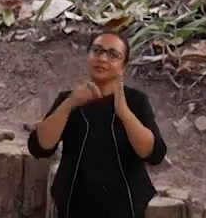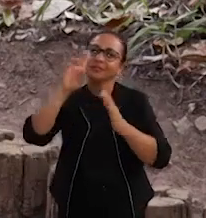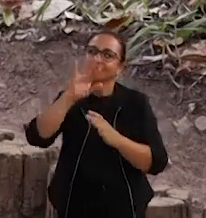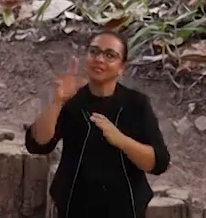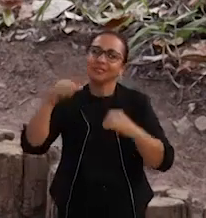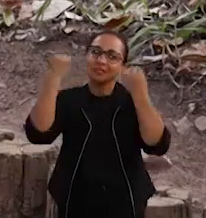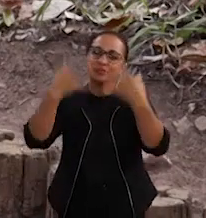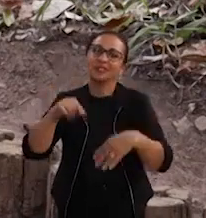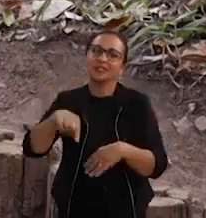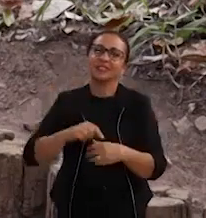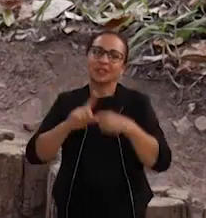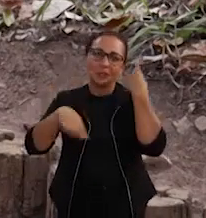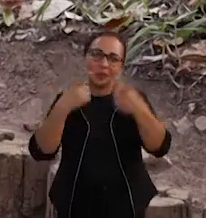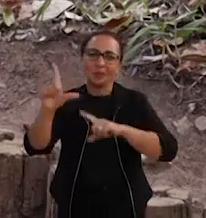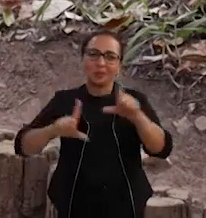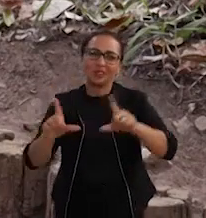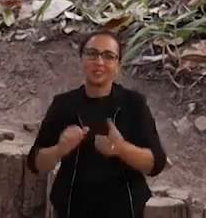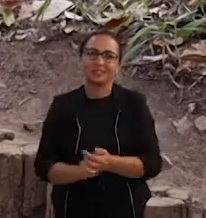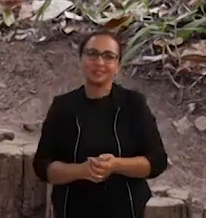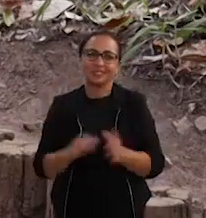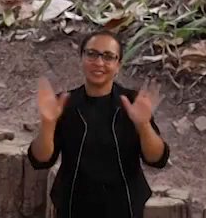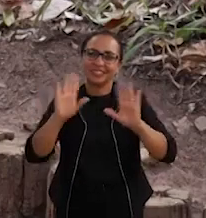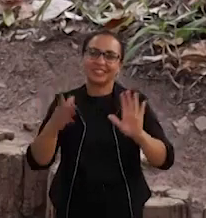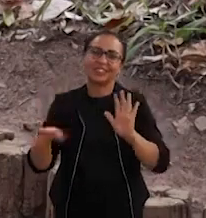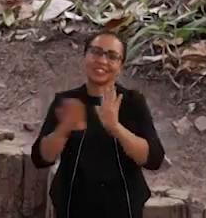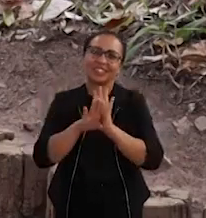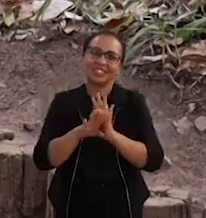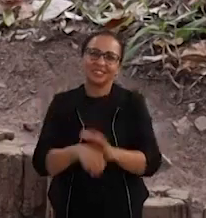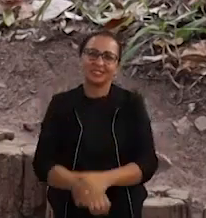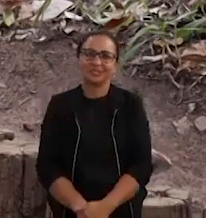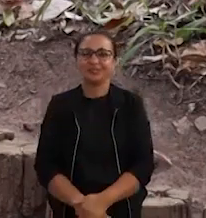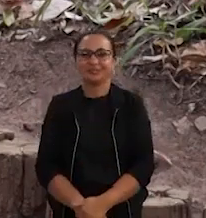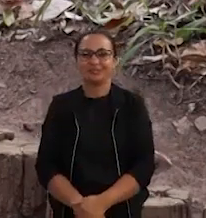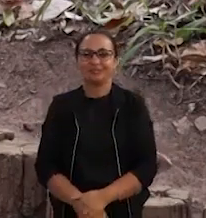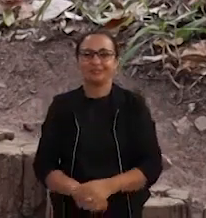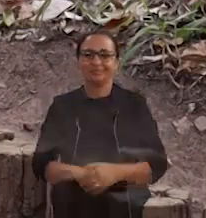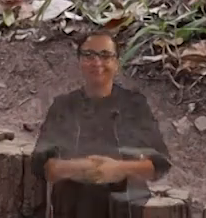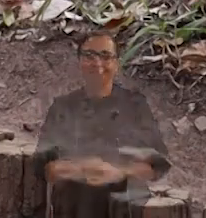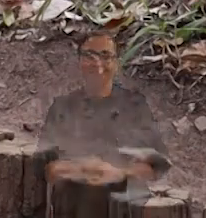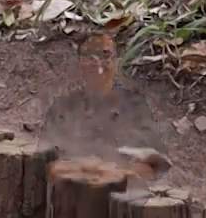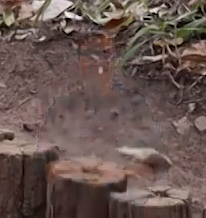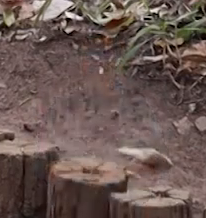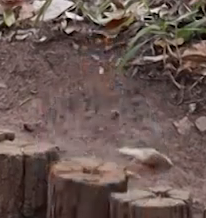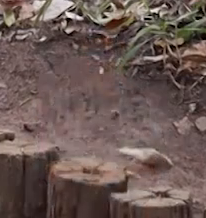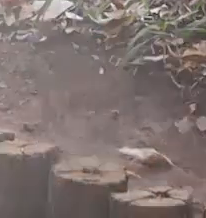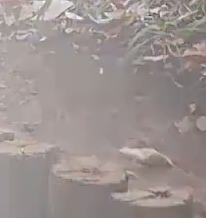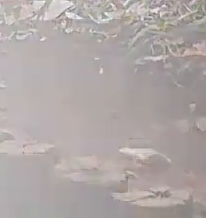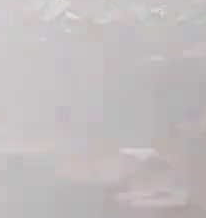universciencia@uesb.edu.br, que a gente explica por aqui em um outro programa. Tchau, tchau e até lá!